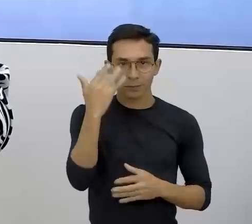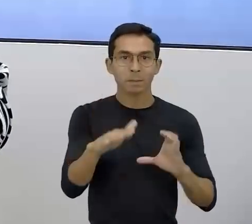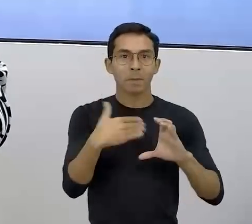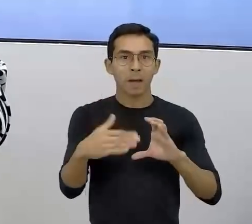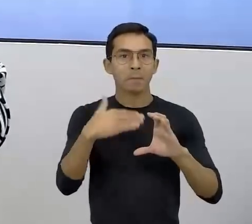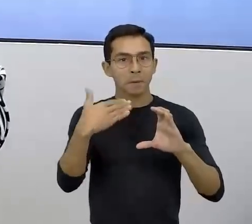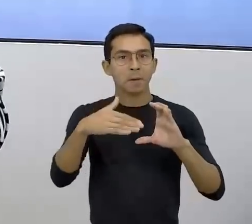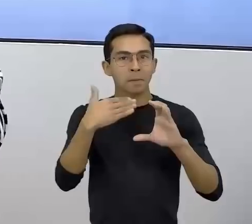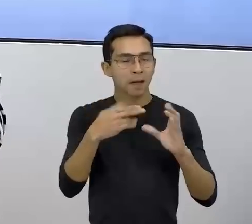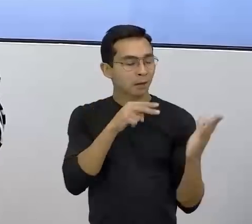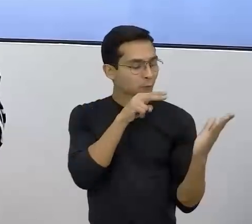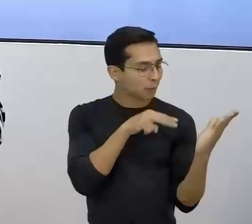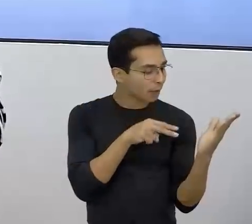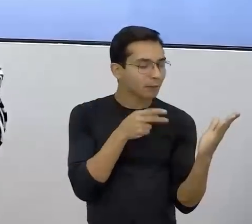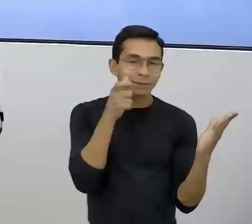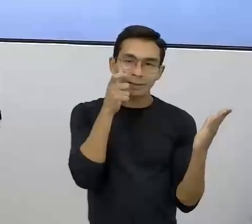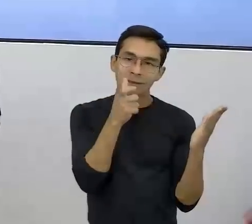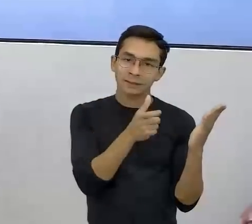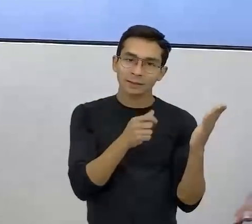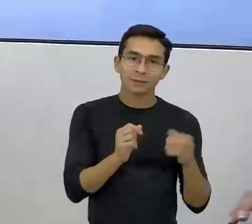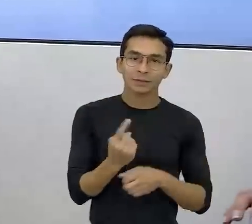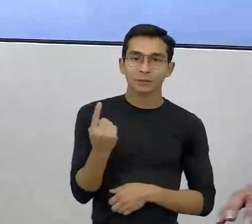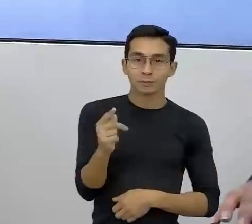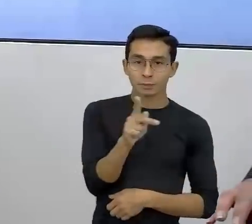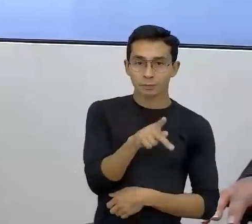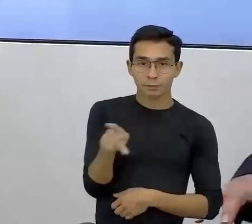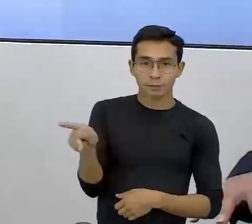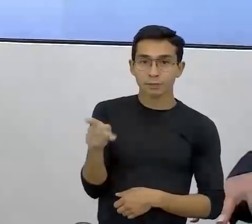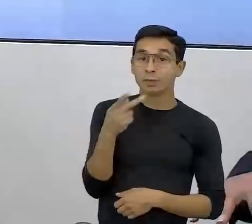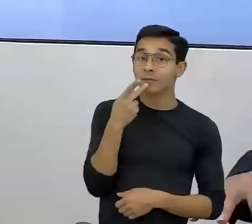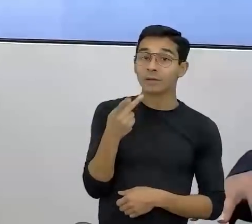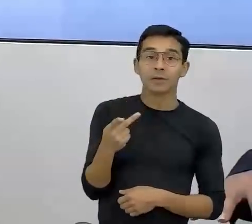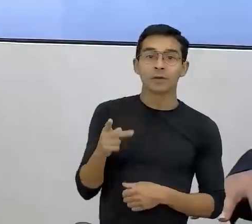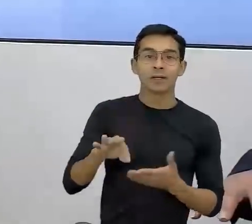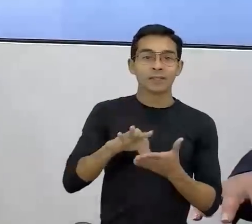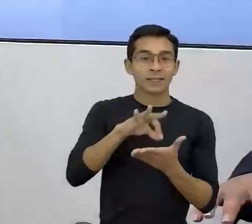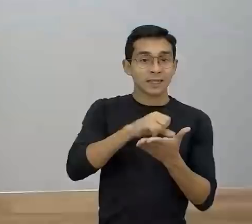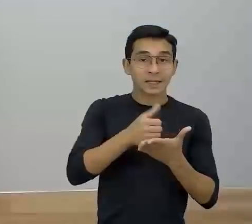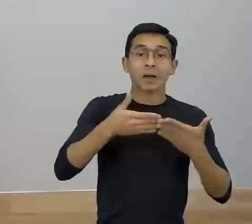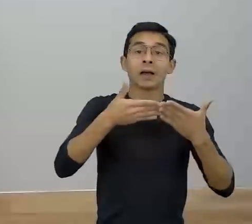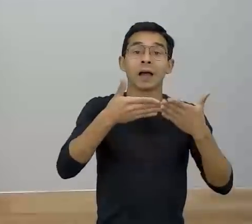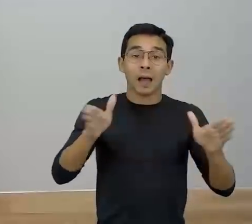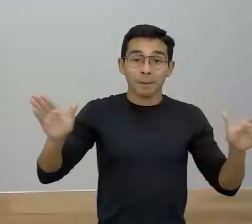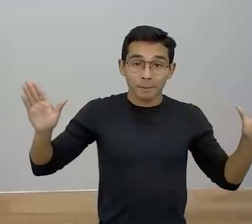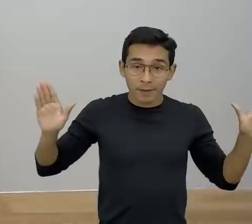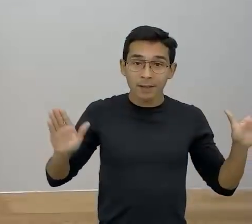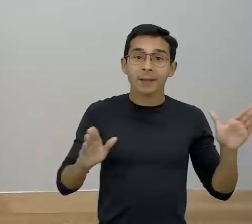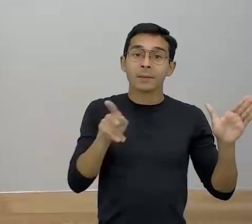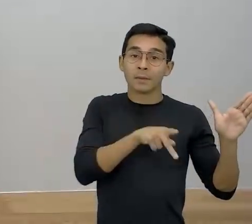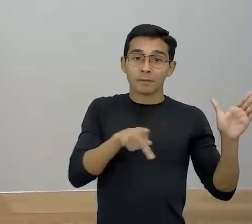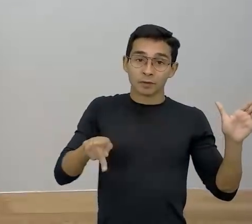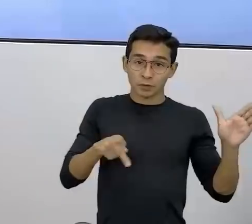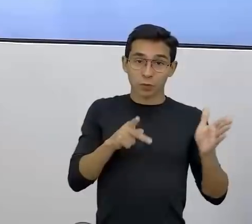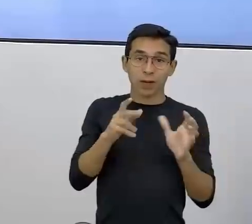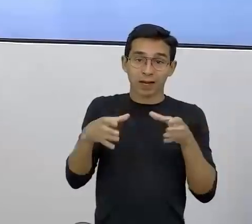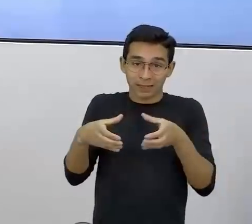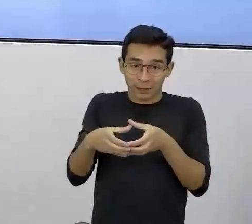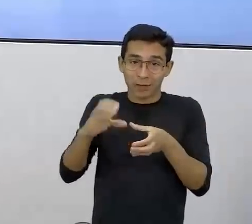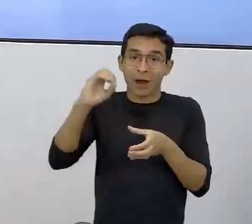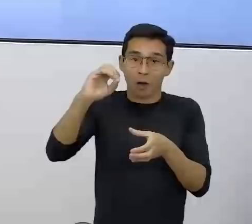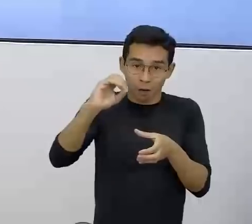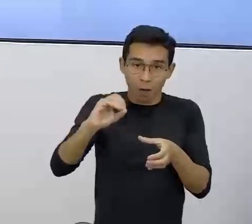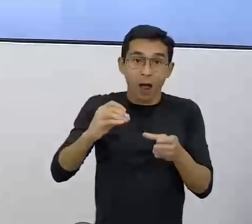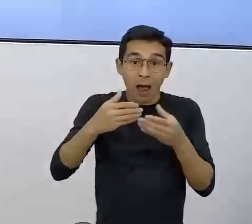interessante. Tem um professor aqui falando que é só abrir inscrição para a categoria O, que ele cola aqui. Ele escreveu assim, eu achei super